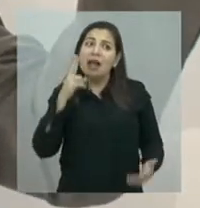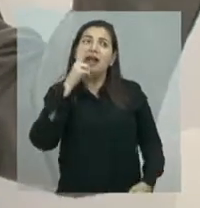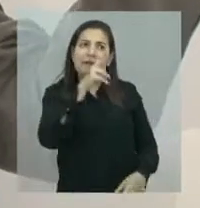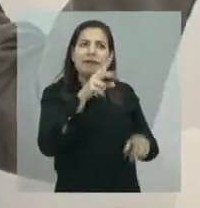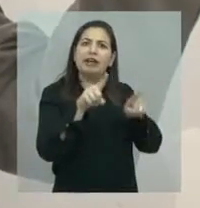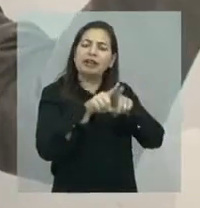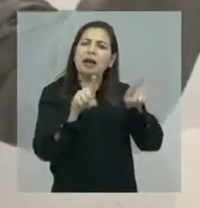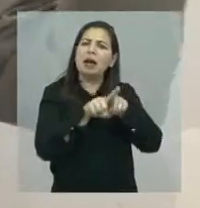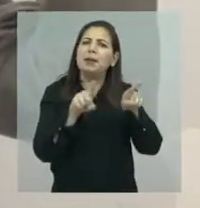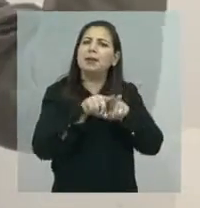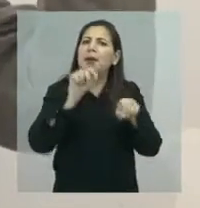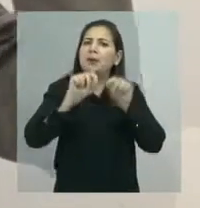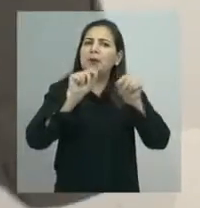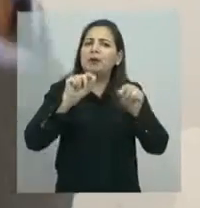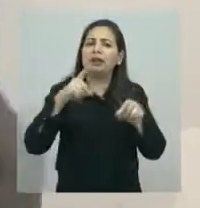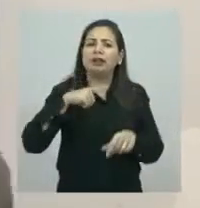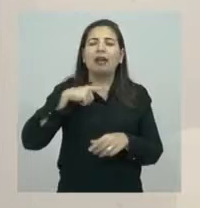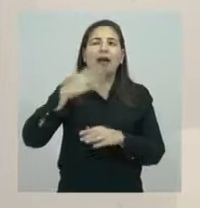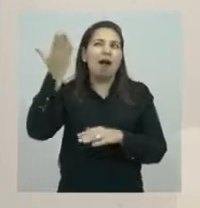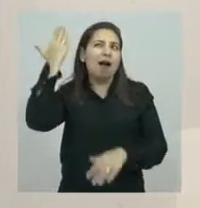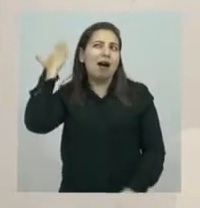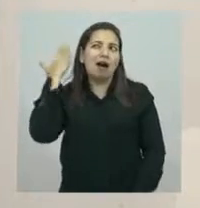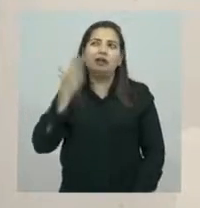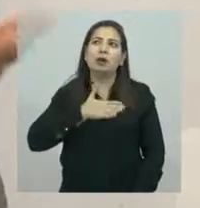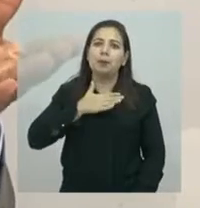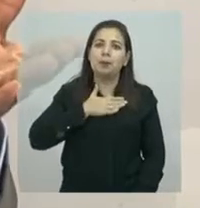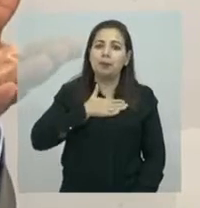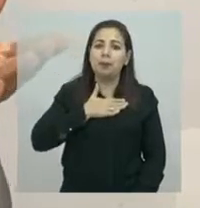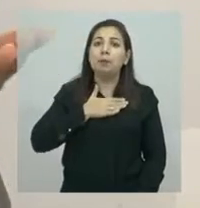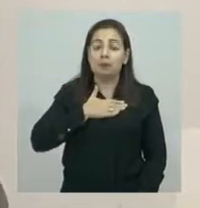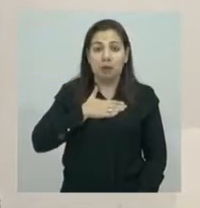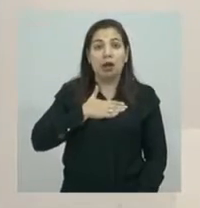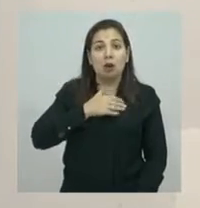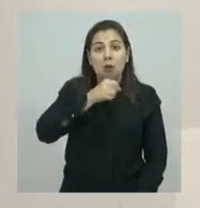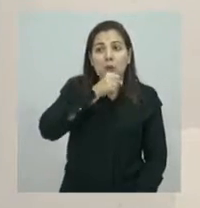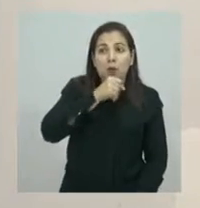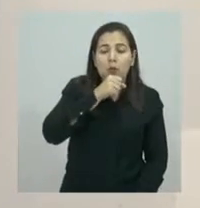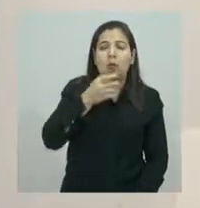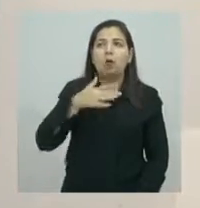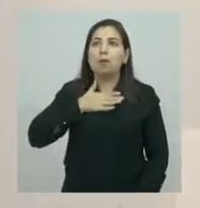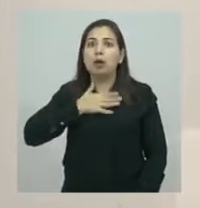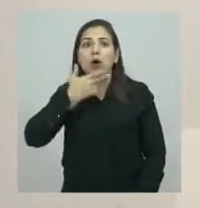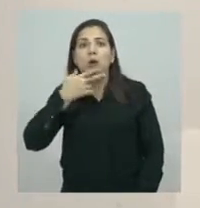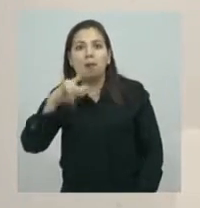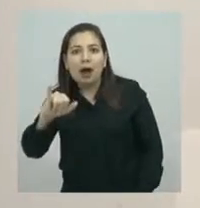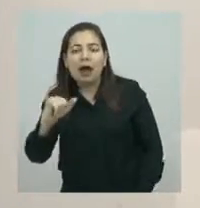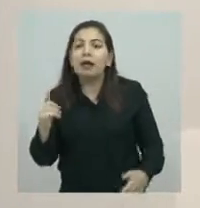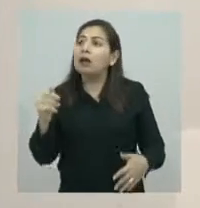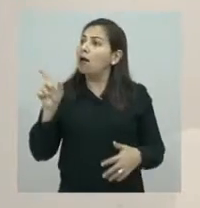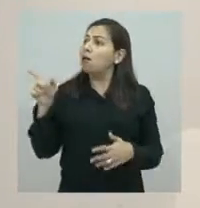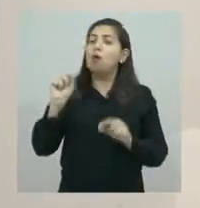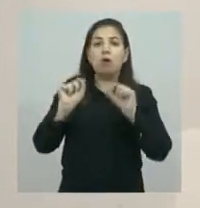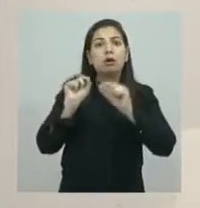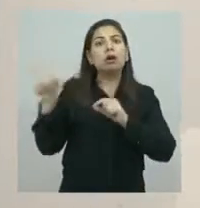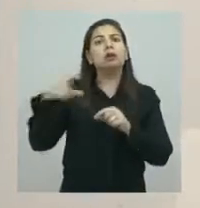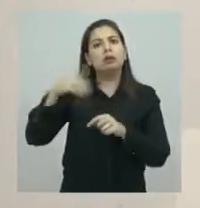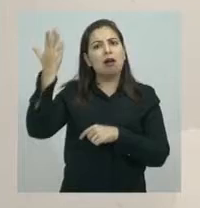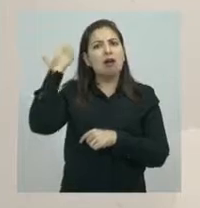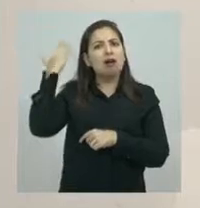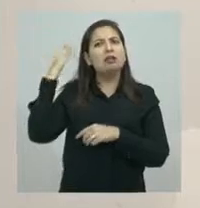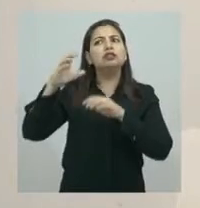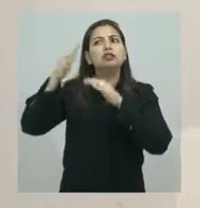quando os meus avós e os meus pais estudavam em escola pública, a escola era de altíssima qualidade. Eu acho que todo mundo tem esse conhecimento. Então, eles vêm